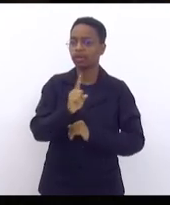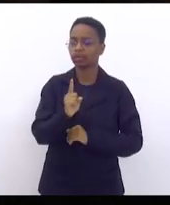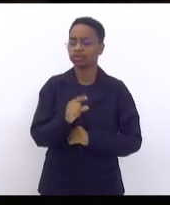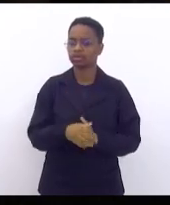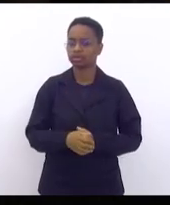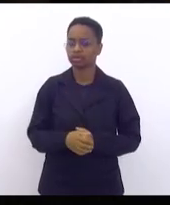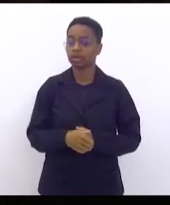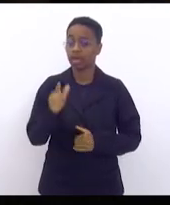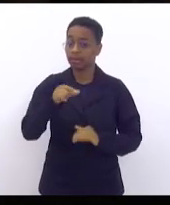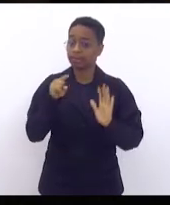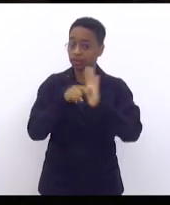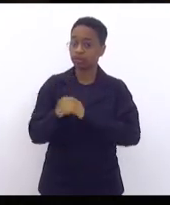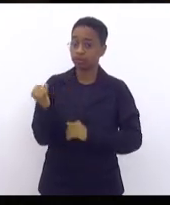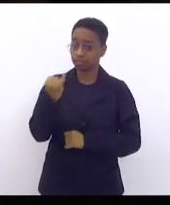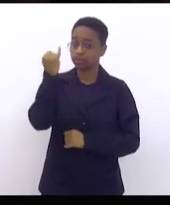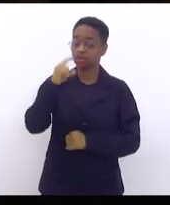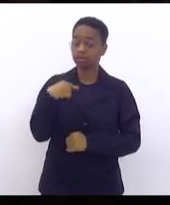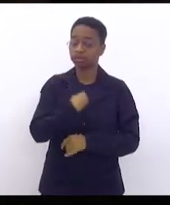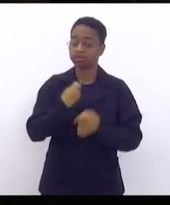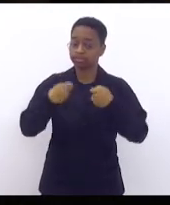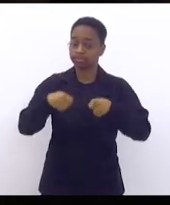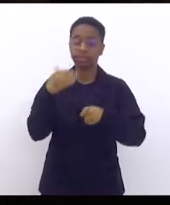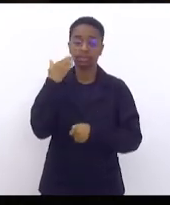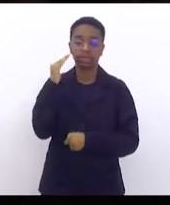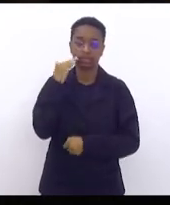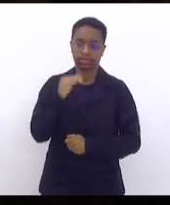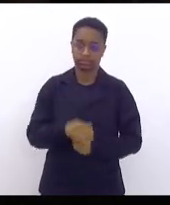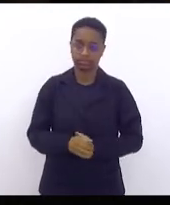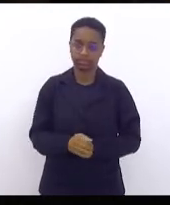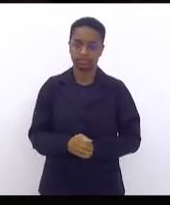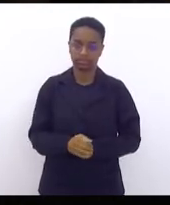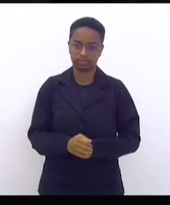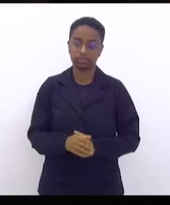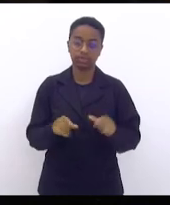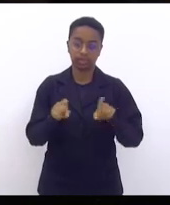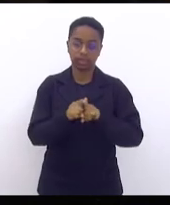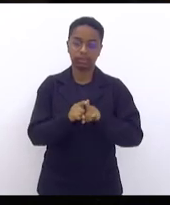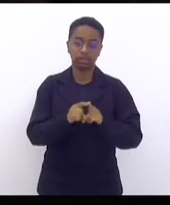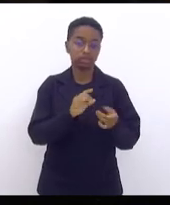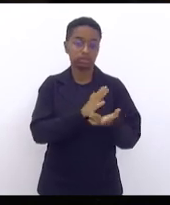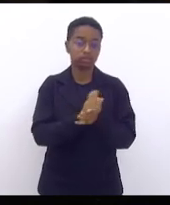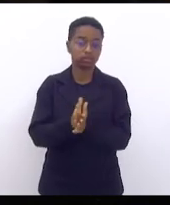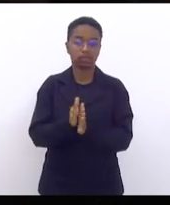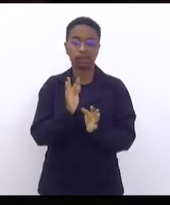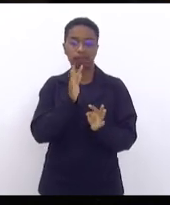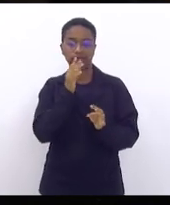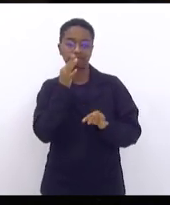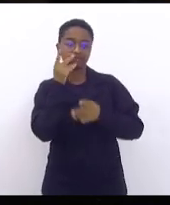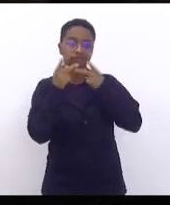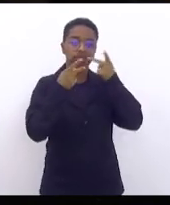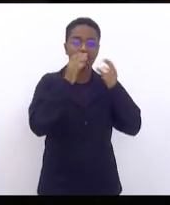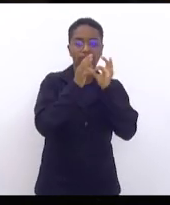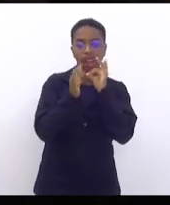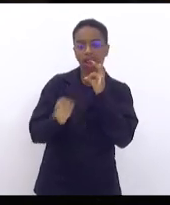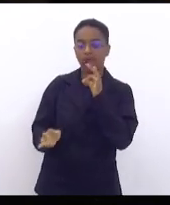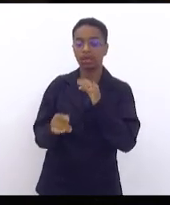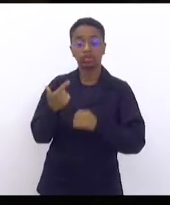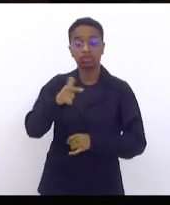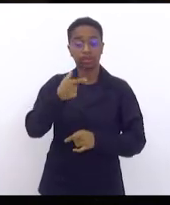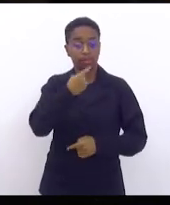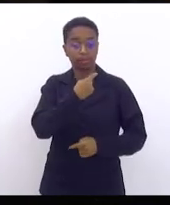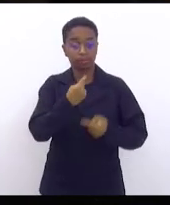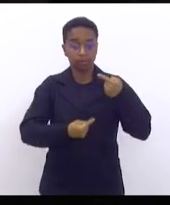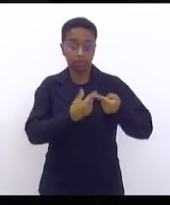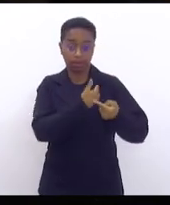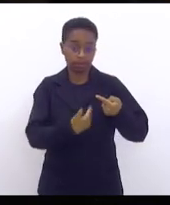pergunta importante para a gente entender e desmontar a falácia desse governo. Não existe política pública de